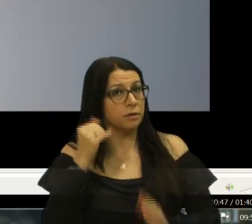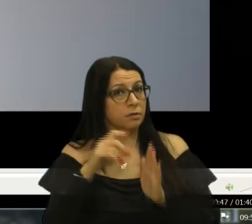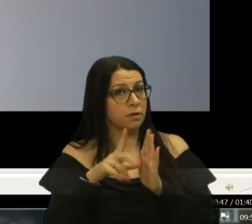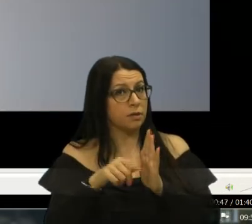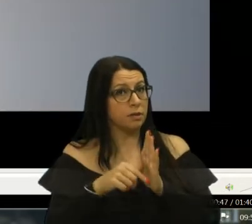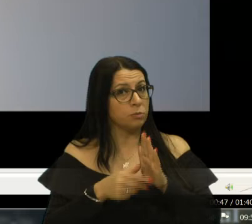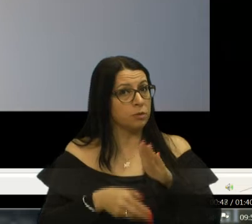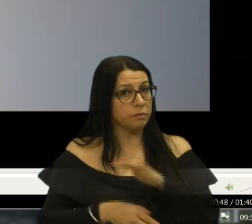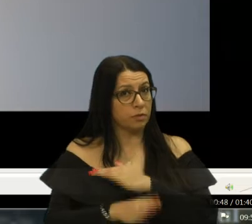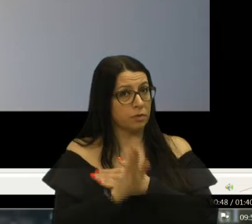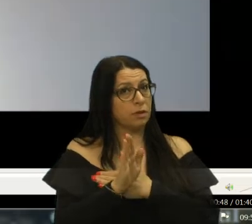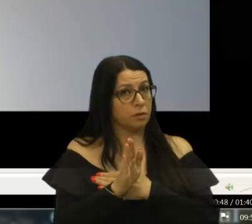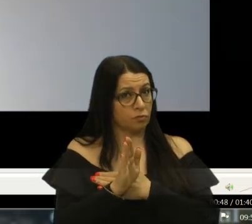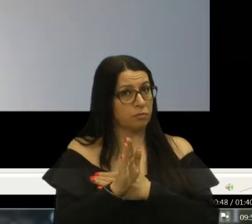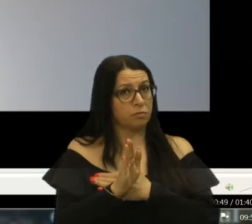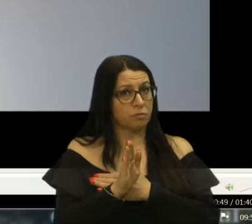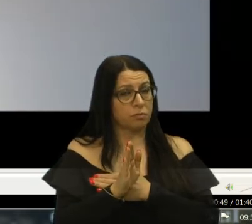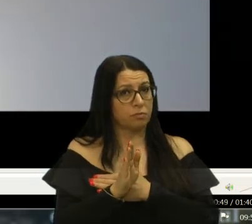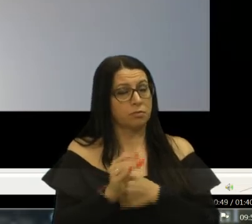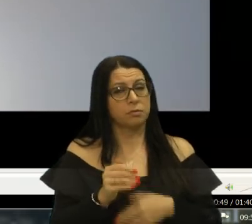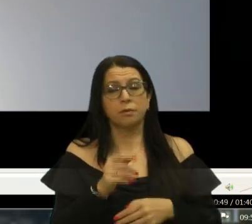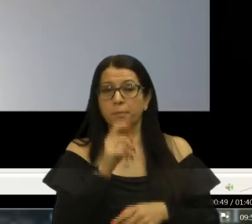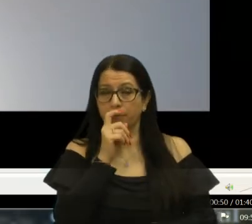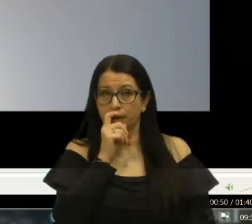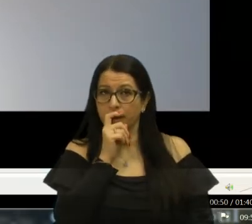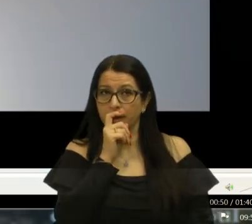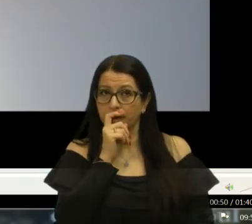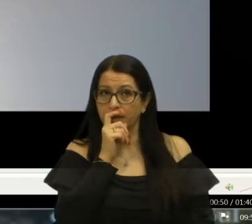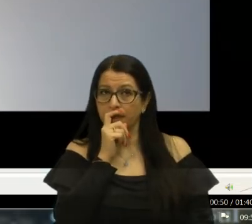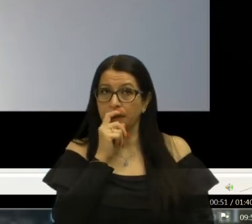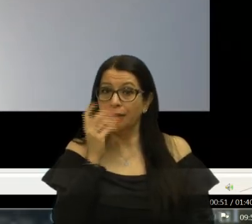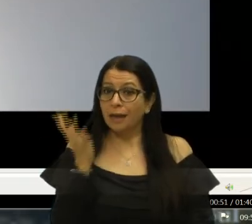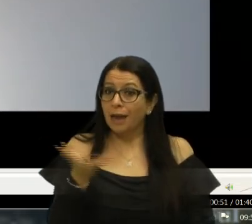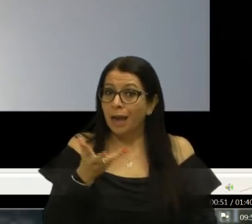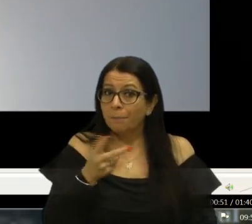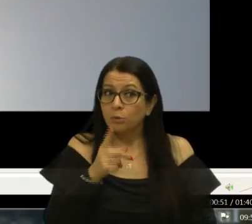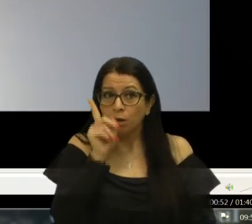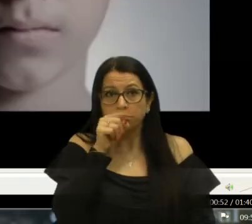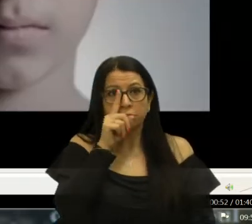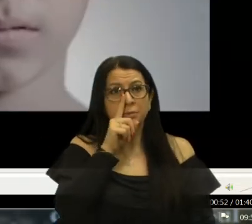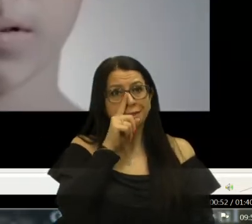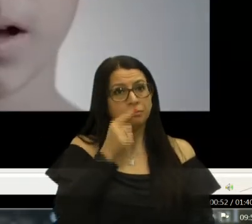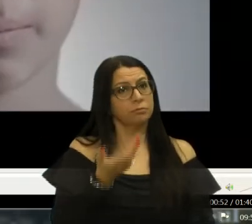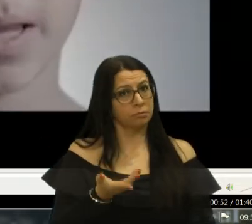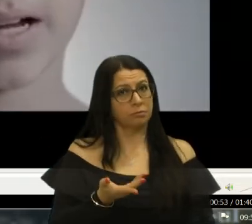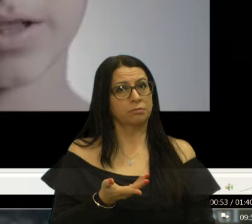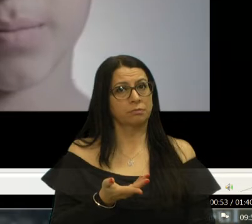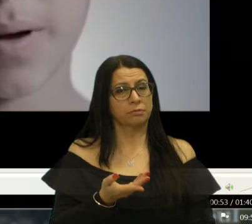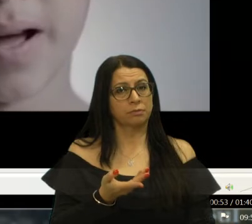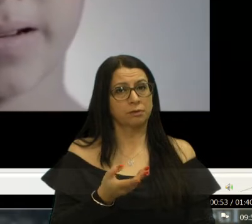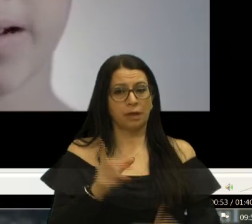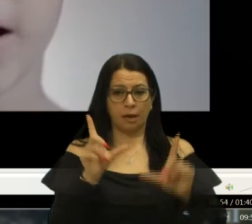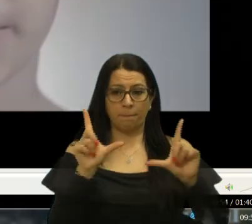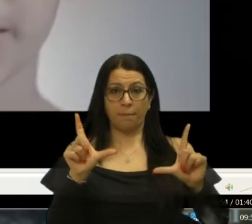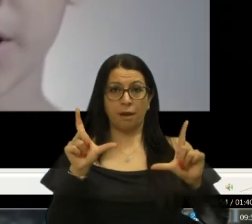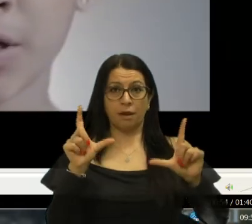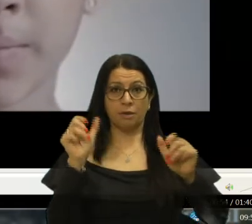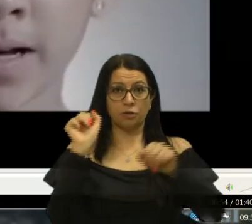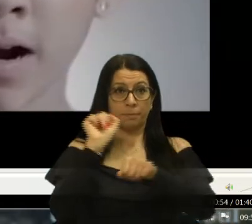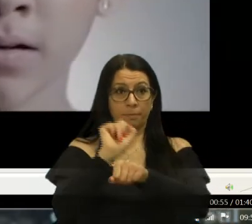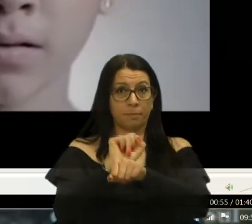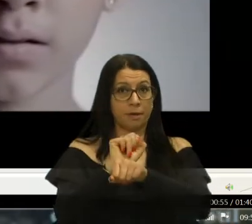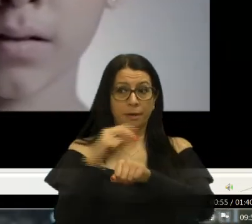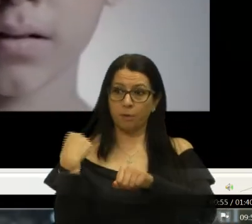da viagem. Pai, andar tão rápido é perigoso. A placa de pare é pra